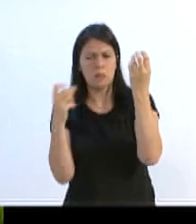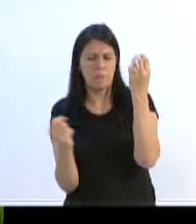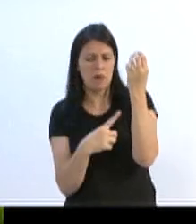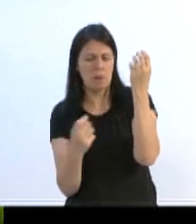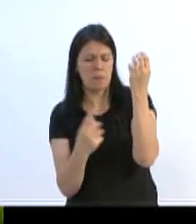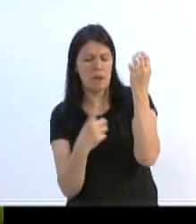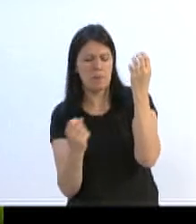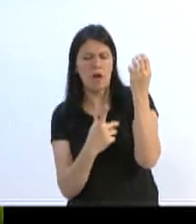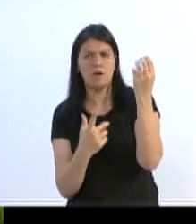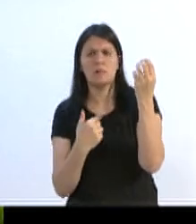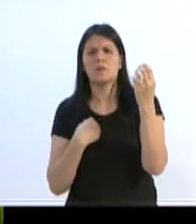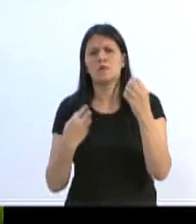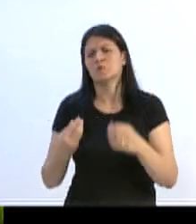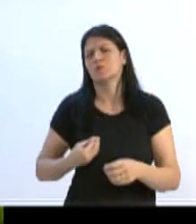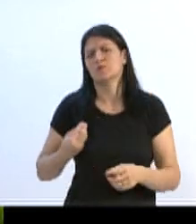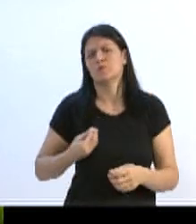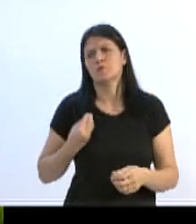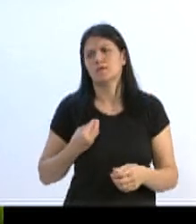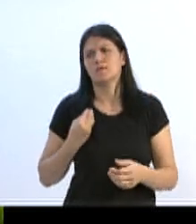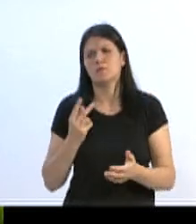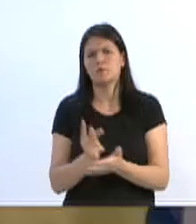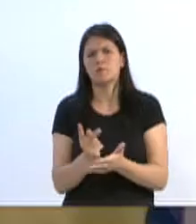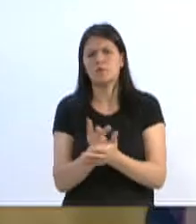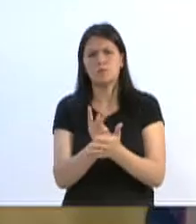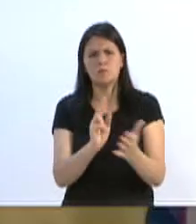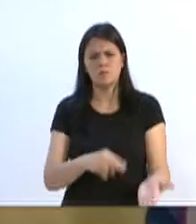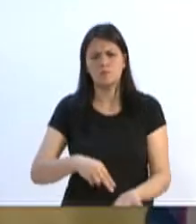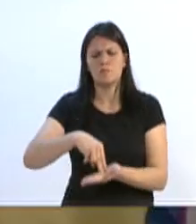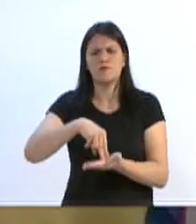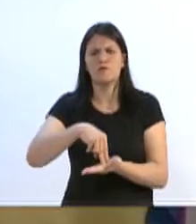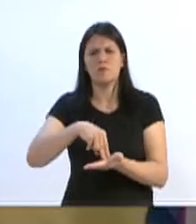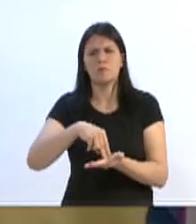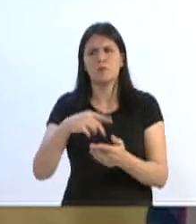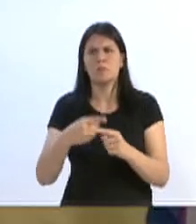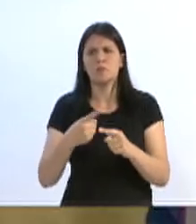frases e com essas duas frases eu sigo firme no meu trabalho na minha caminhada porque o trabalho não pára